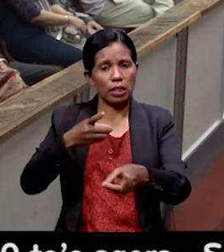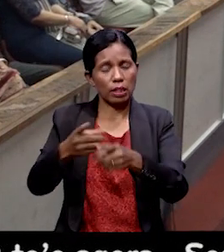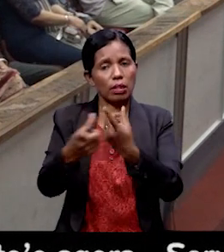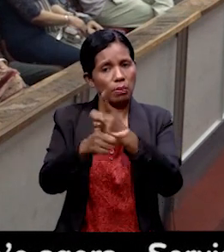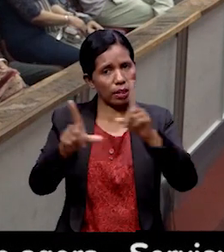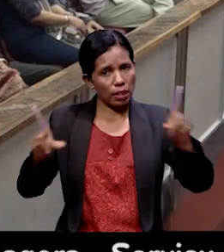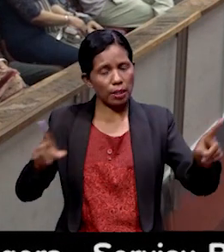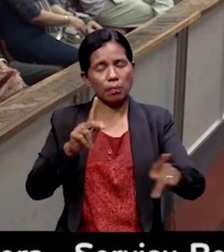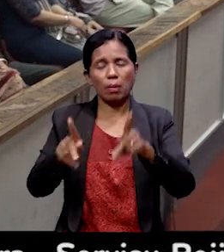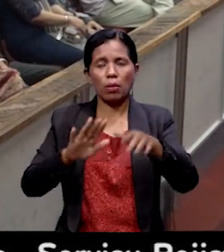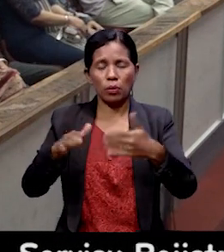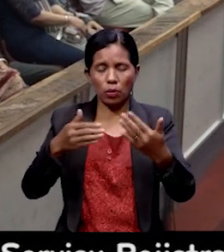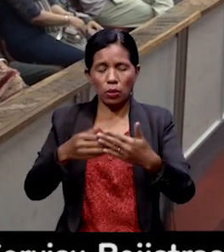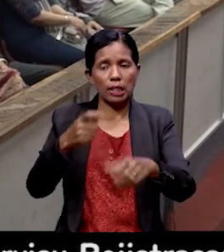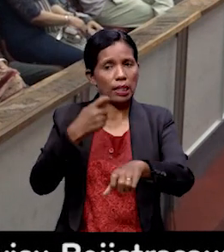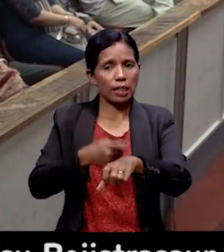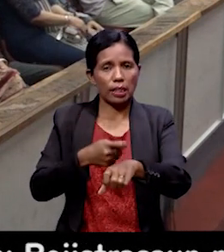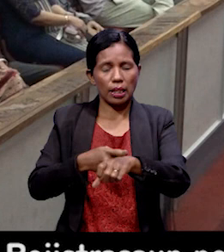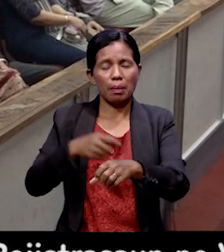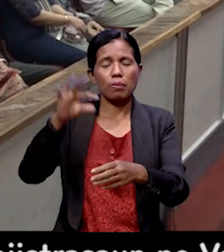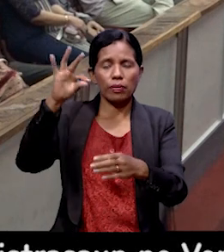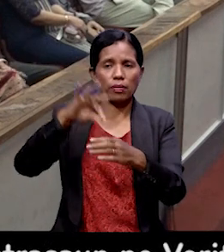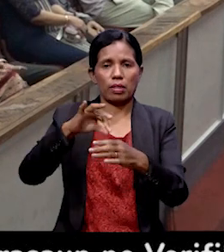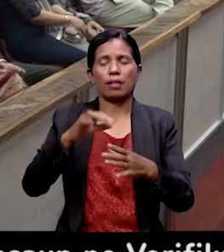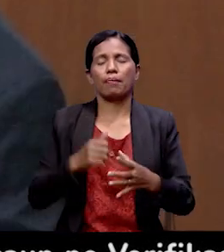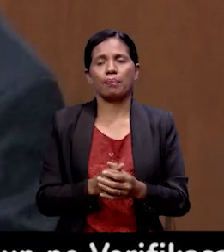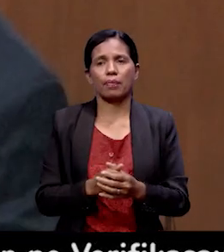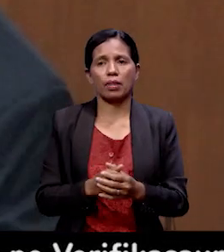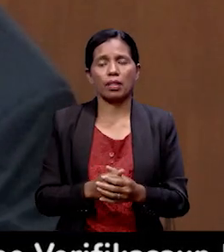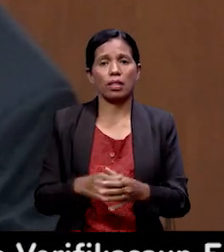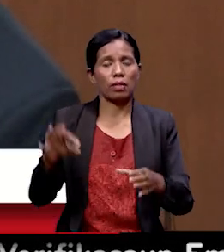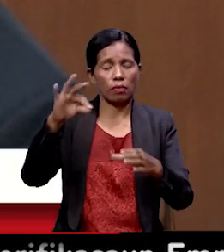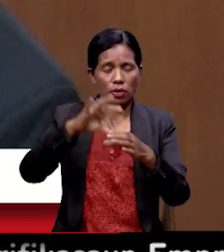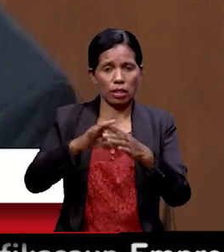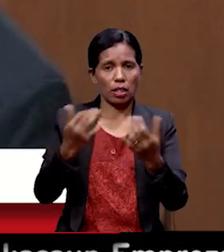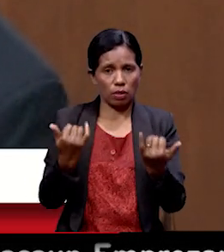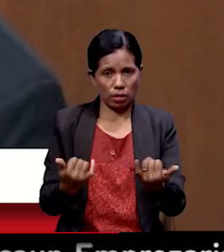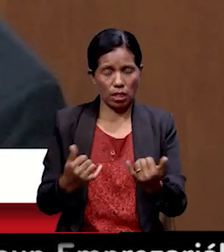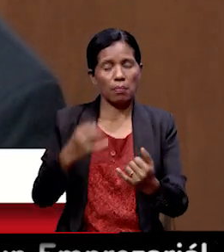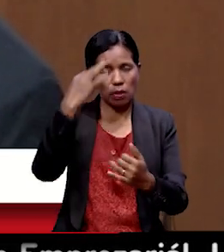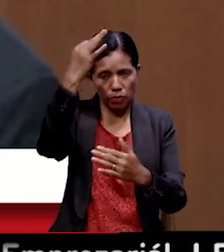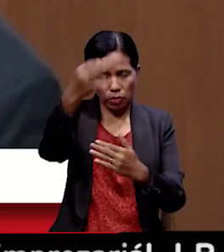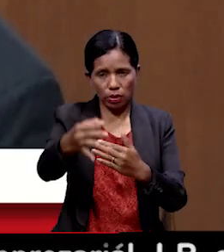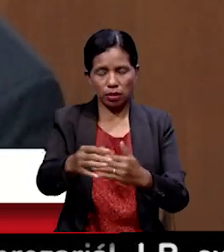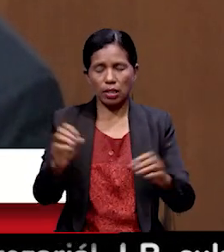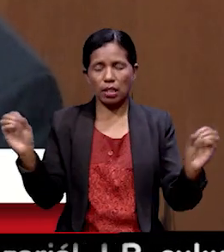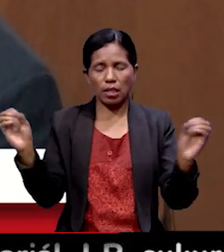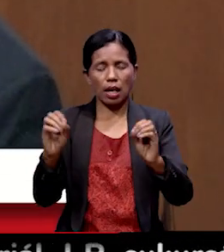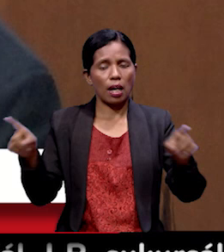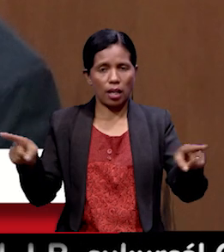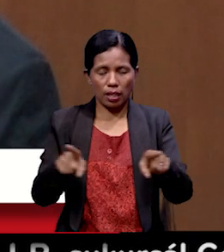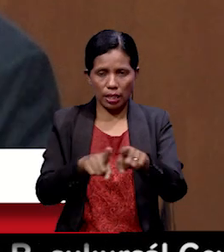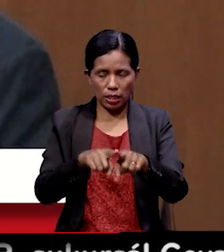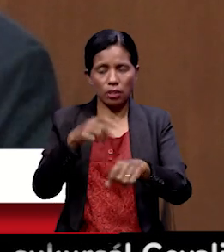e a tempo eleição. Eleição Sira nebe se halo, o sineba oin. Sei lá, nessa eleição tina hira